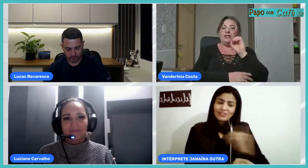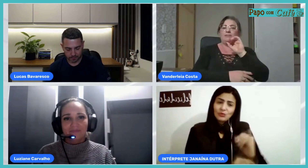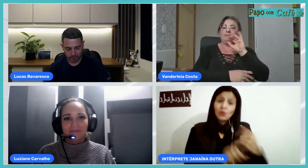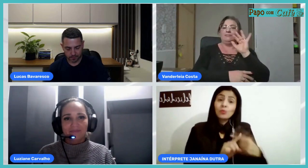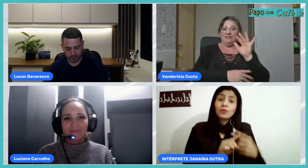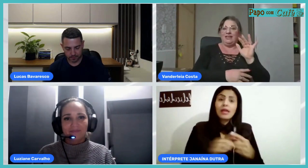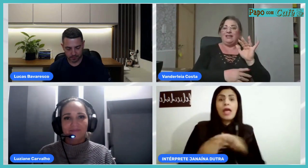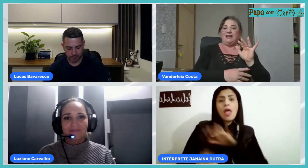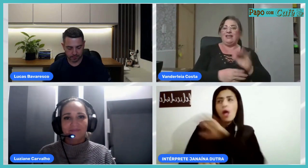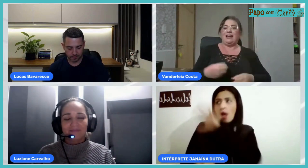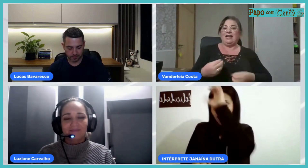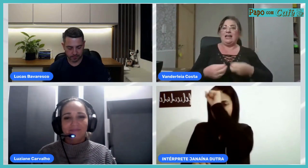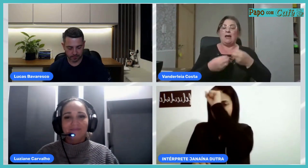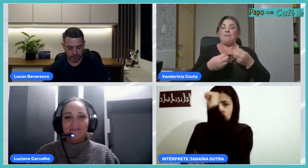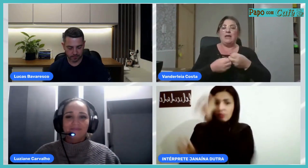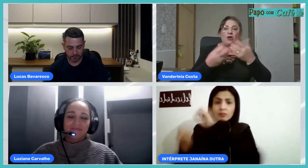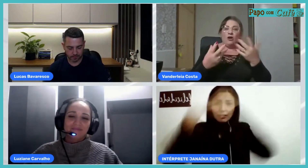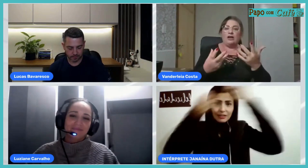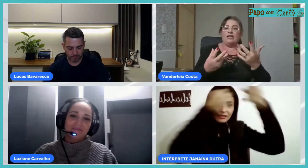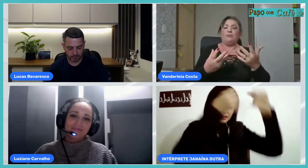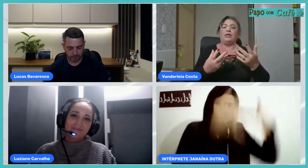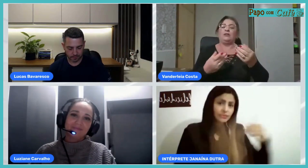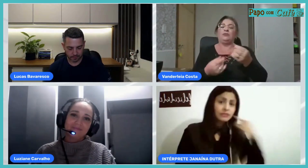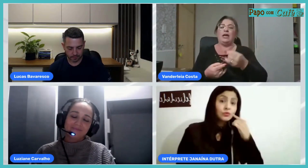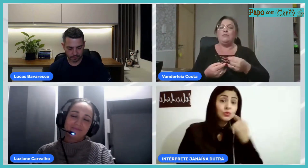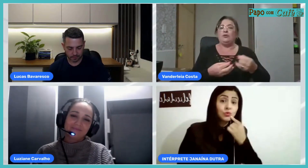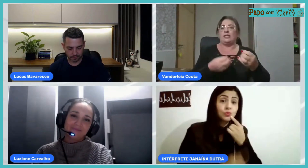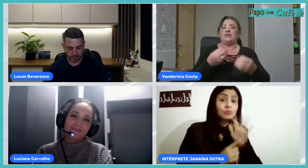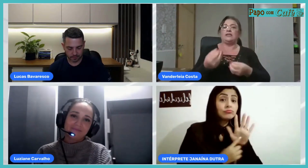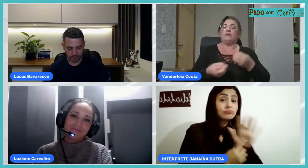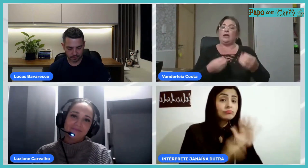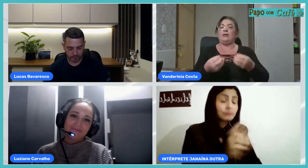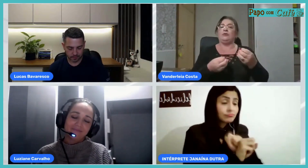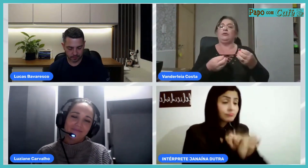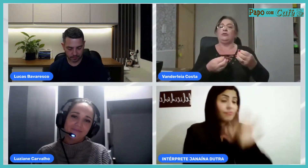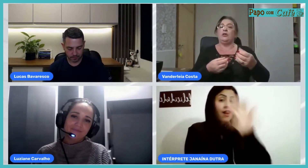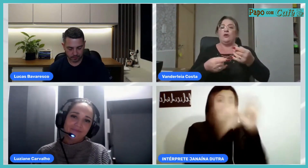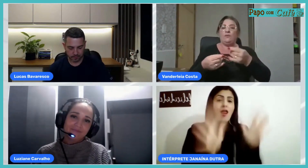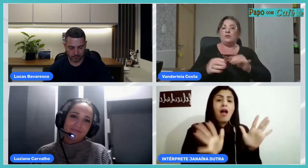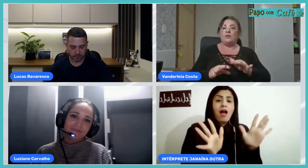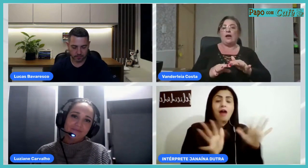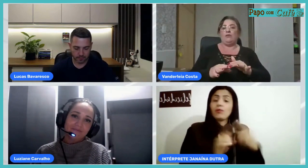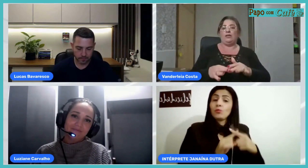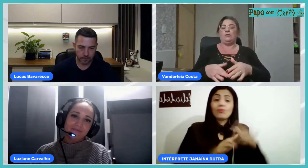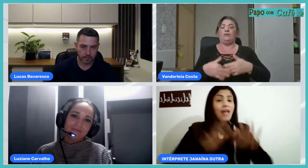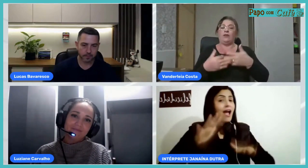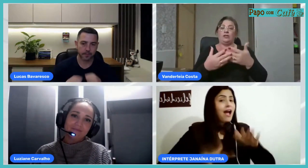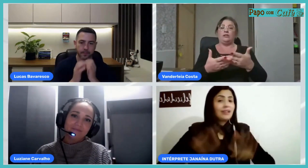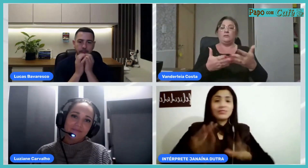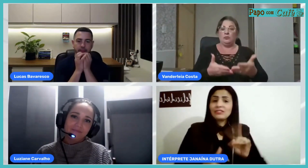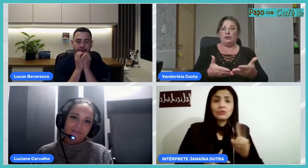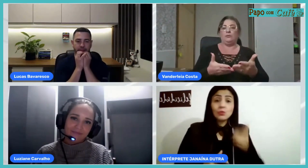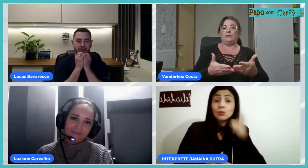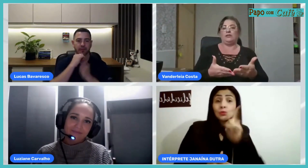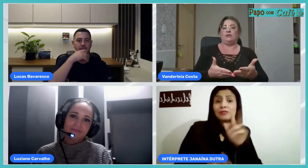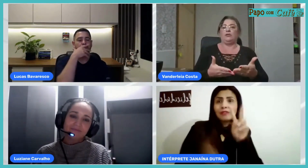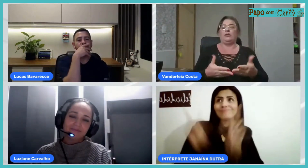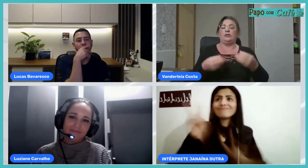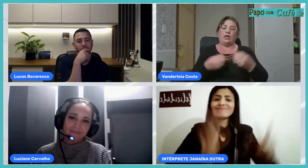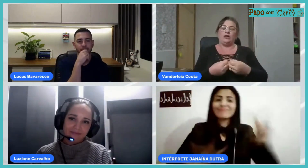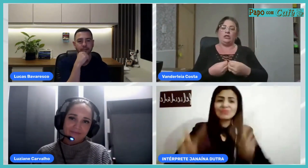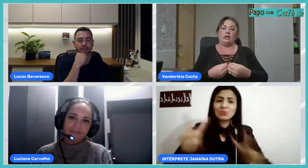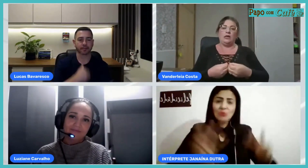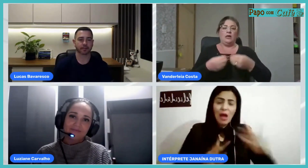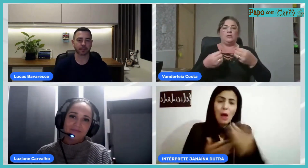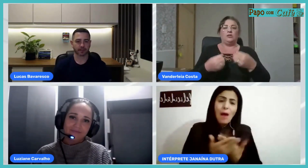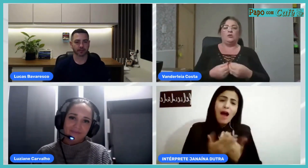ele consiga entender, clarear melhor, né? Porque às vezes não tem muito visual. E eu enfatizo muito para os